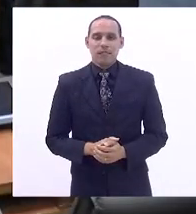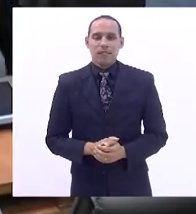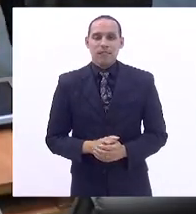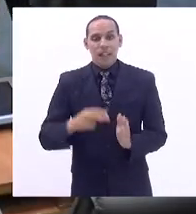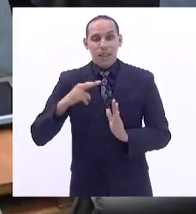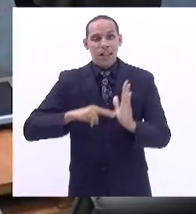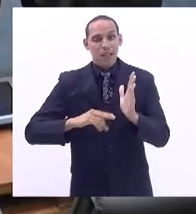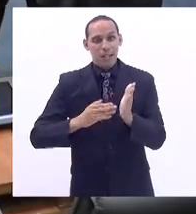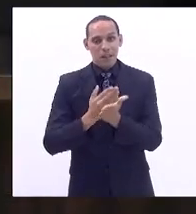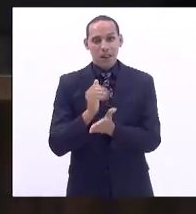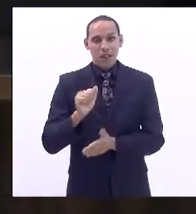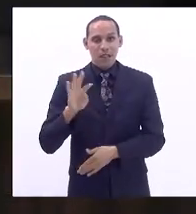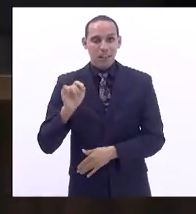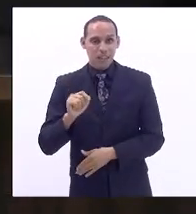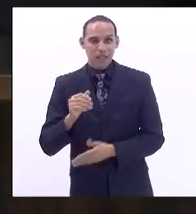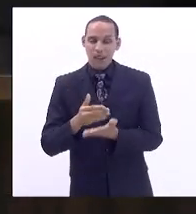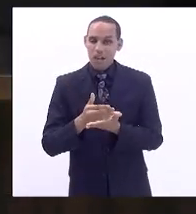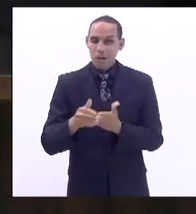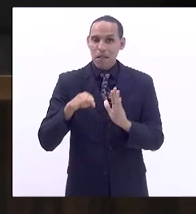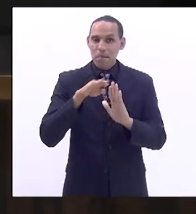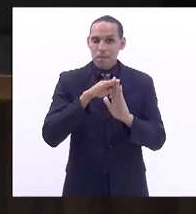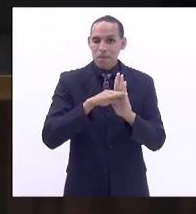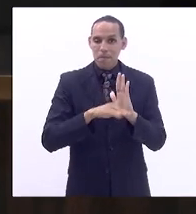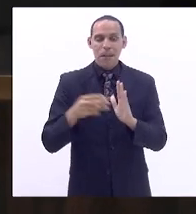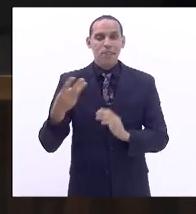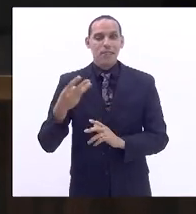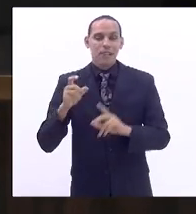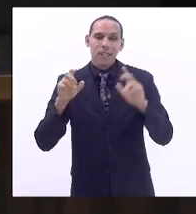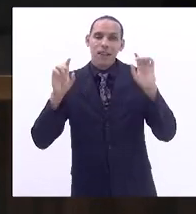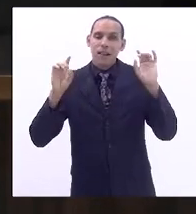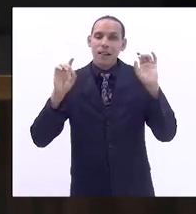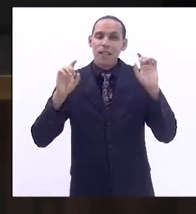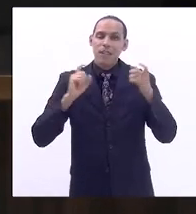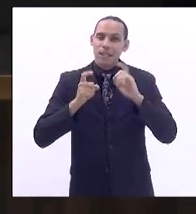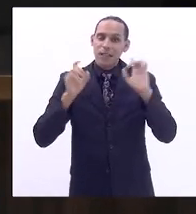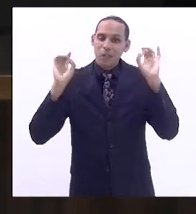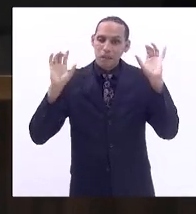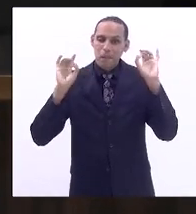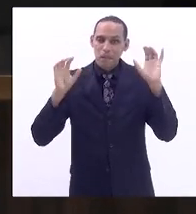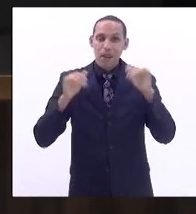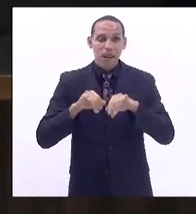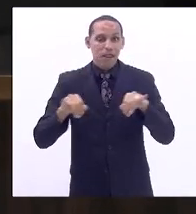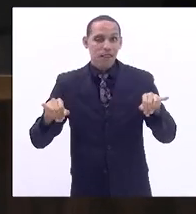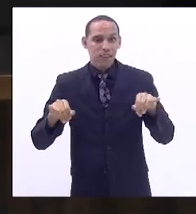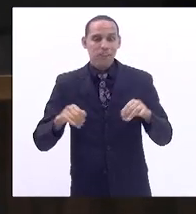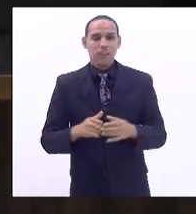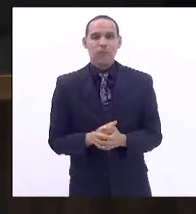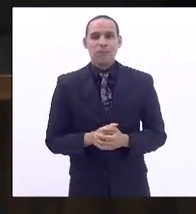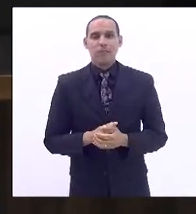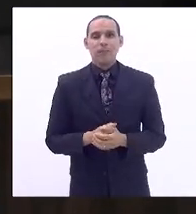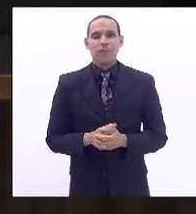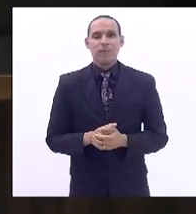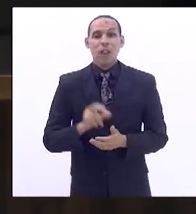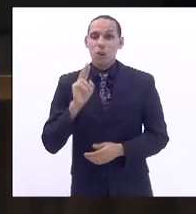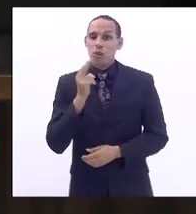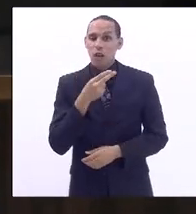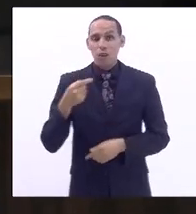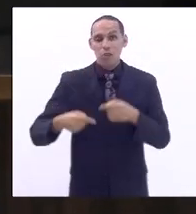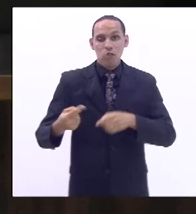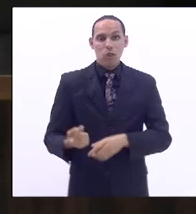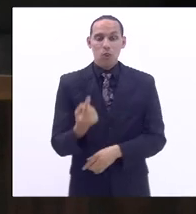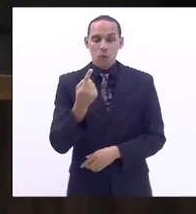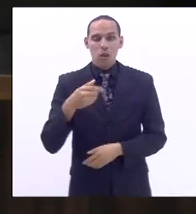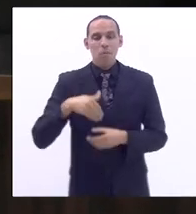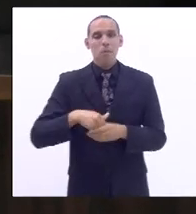lida e aprovada a ata passa-se a ordem da 3ª sessão extraordinária anuncio em regime de urgência em